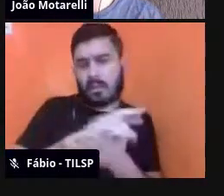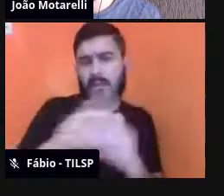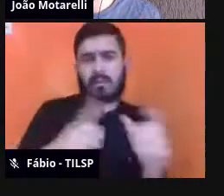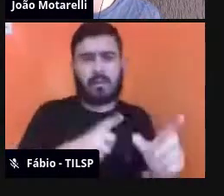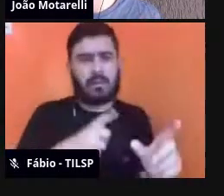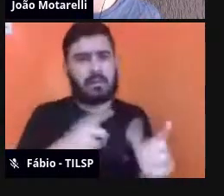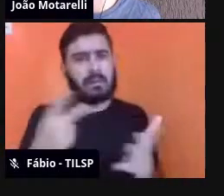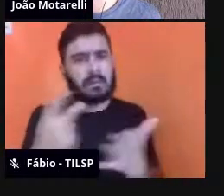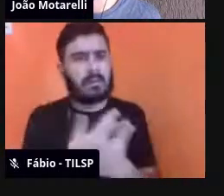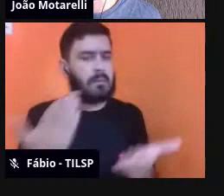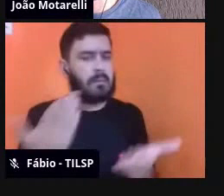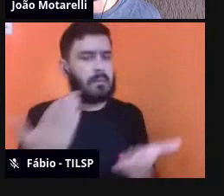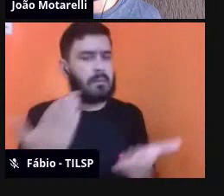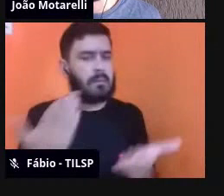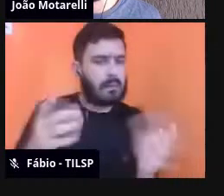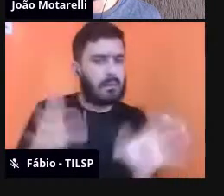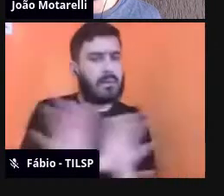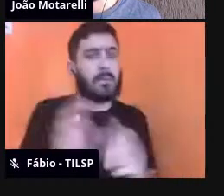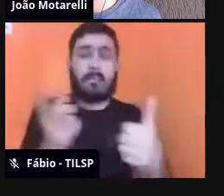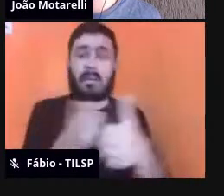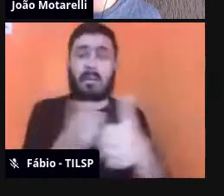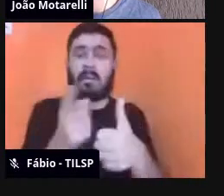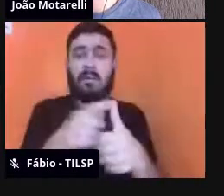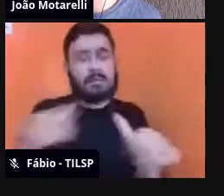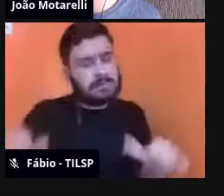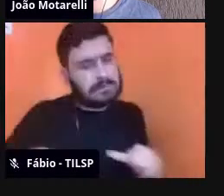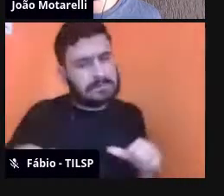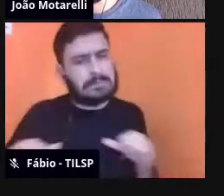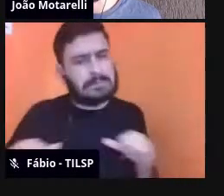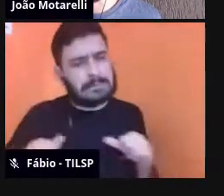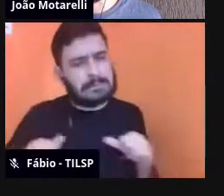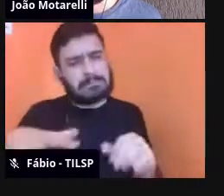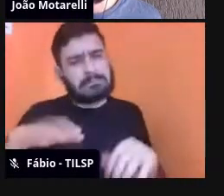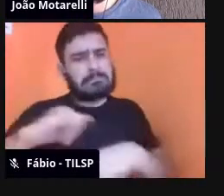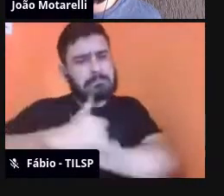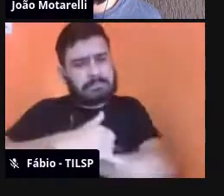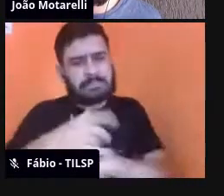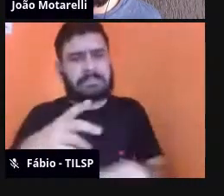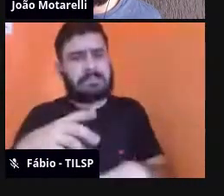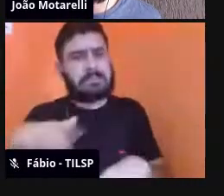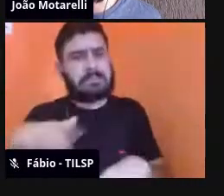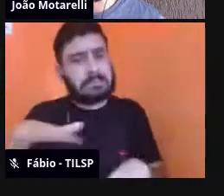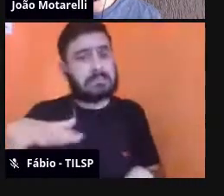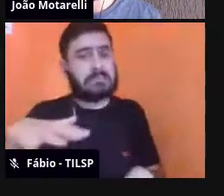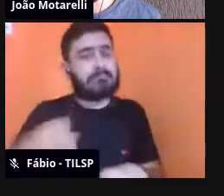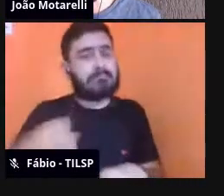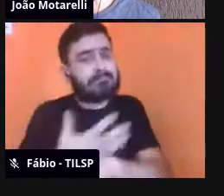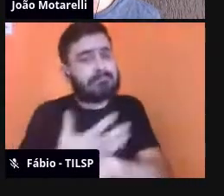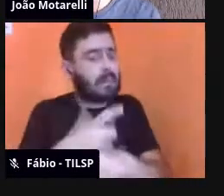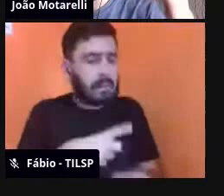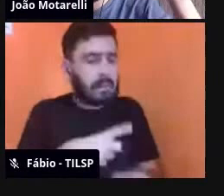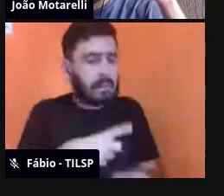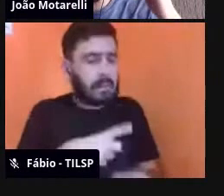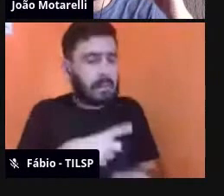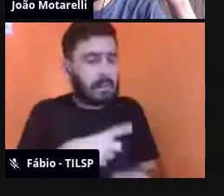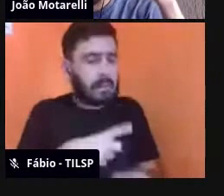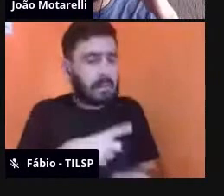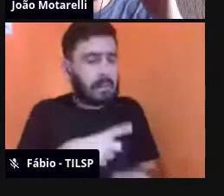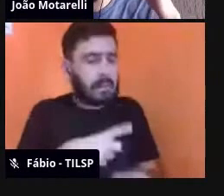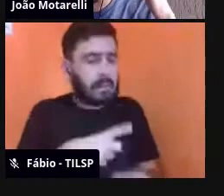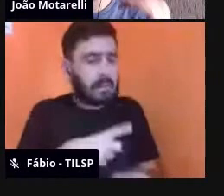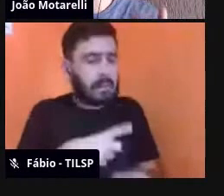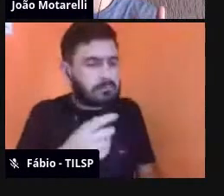emocional exagerado em relação às escolhas alimentares, percebidas como não saudáveis, como, por exemplo, culpa, vergonha,